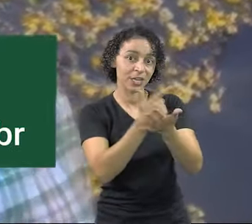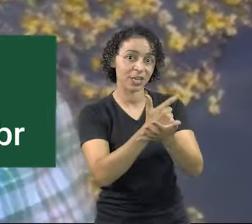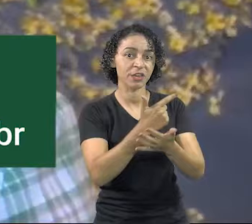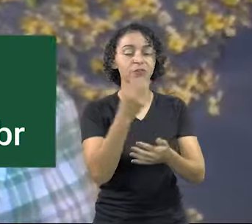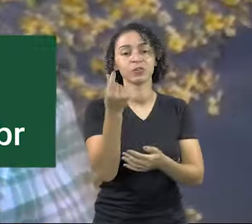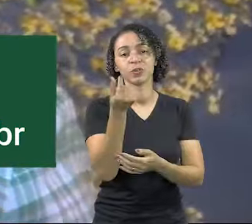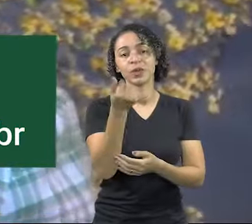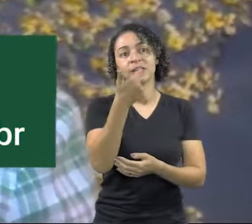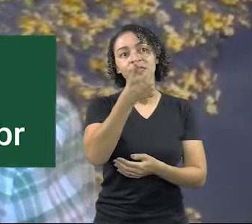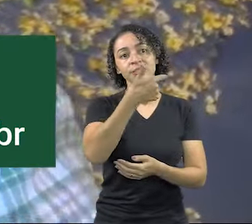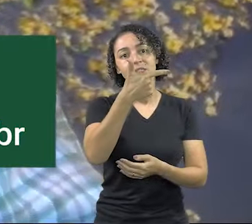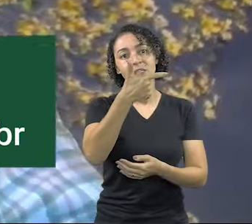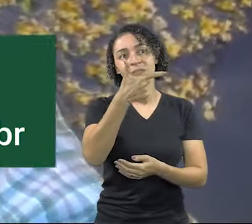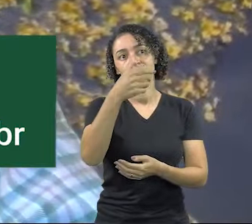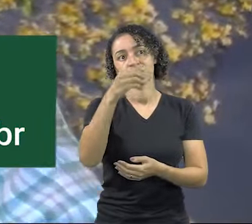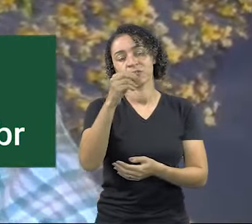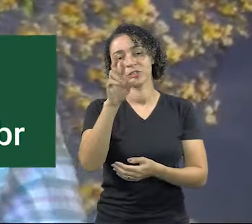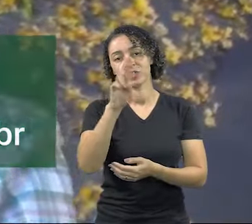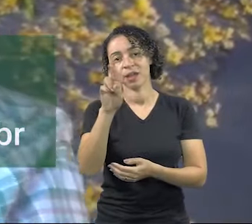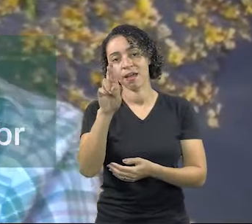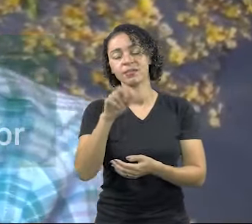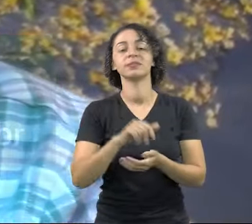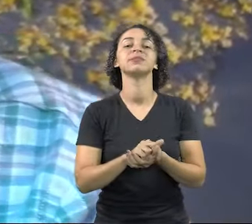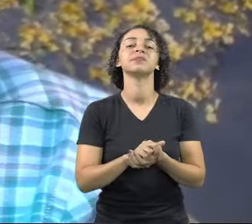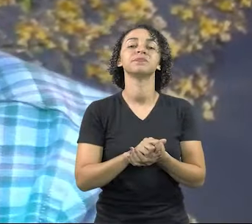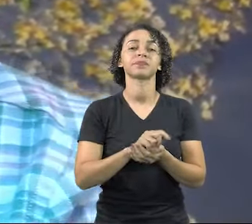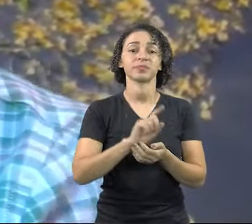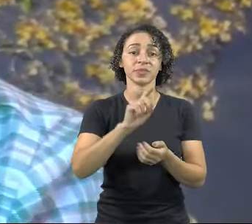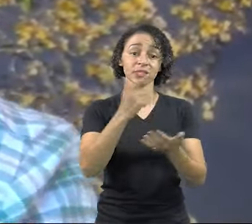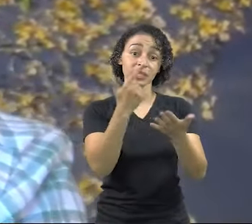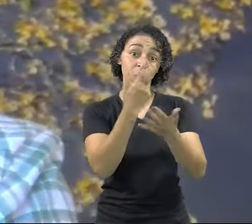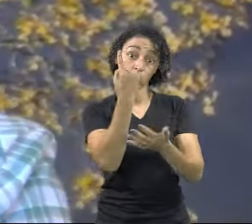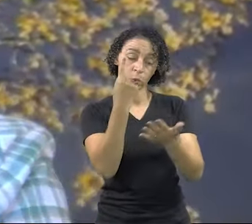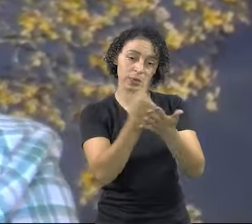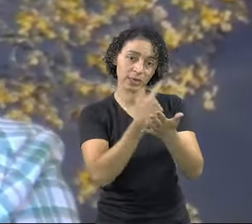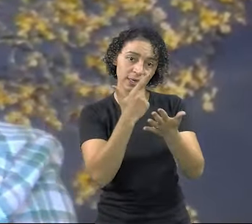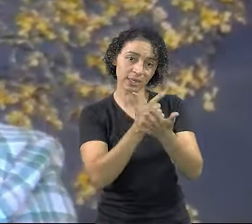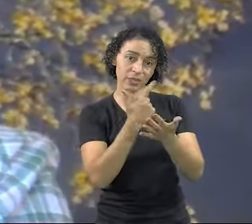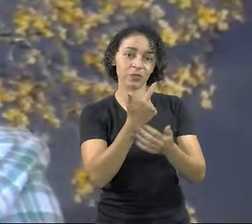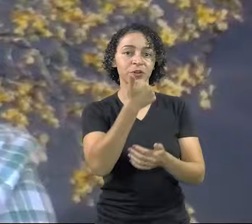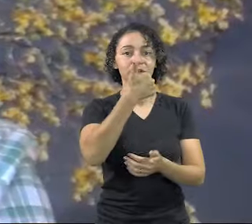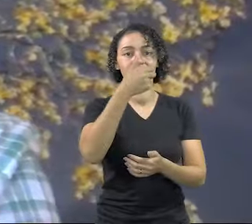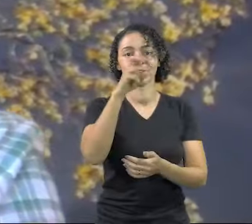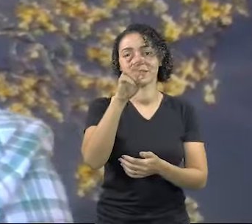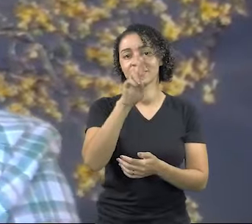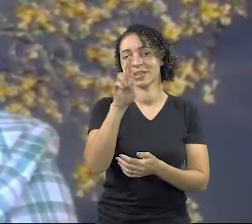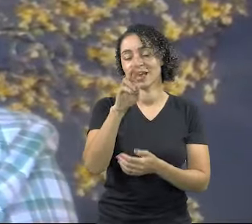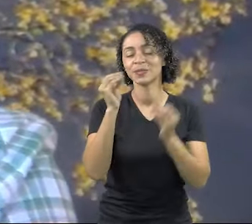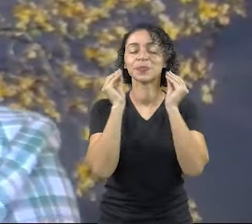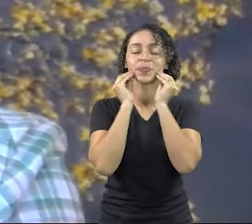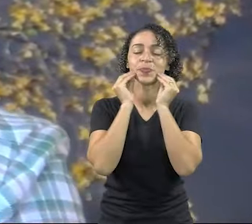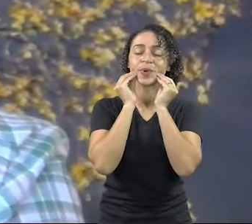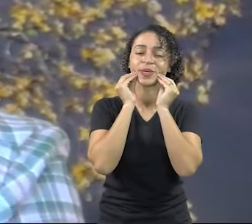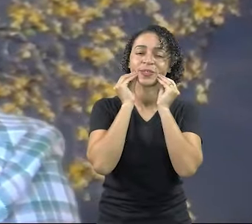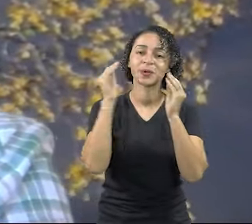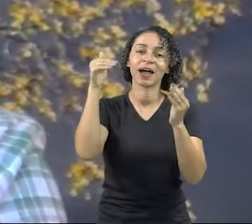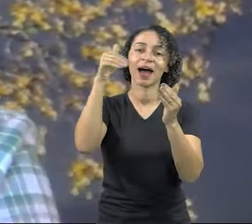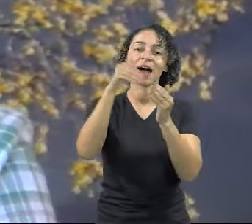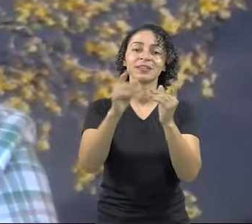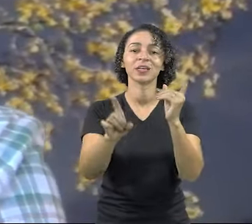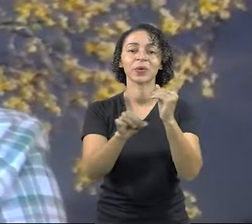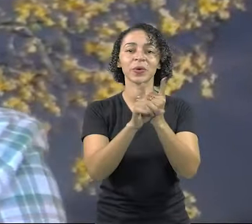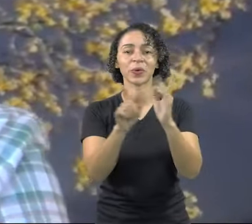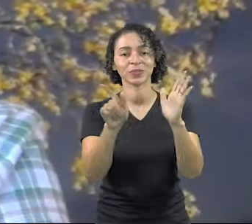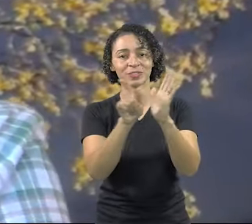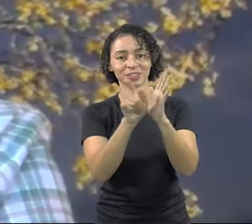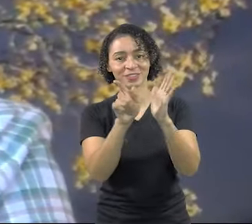aqui por R 120 e um livro custa R 15 um beijão fique com Deus e até o nosso